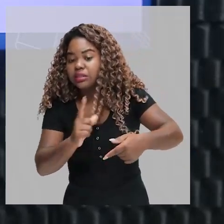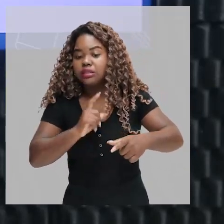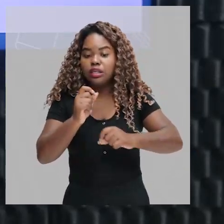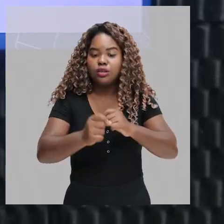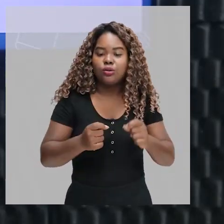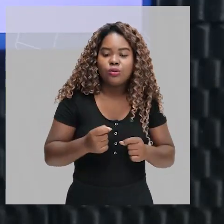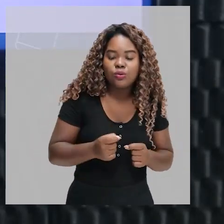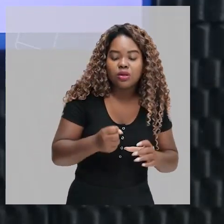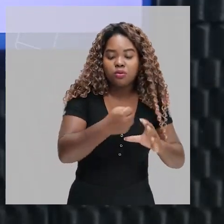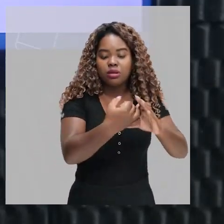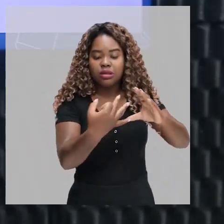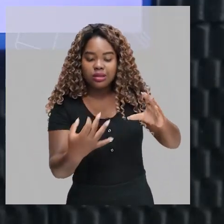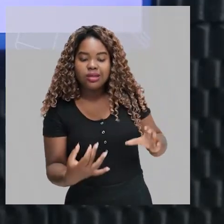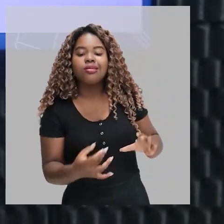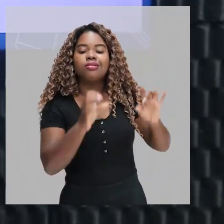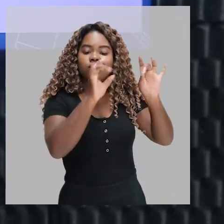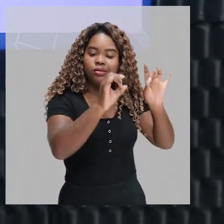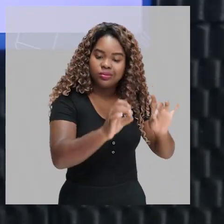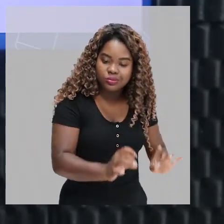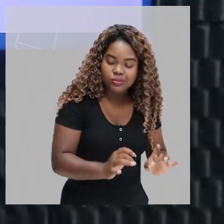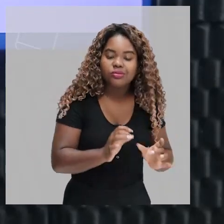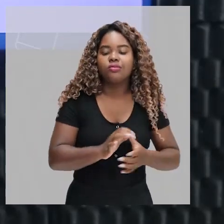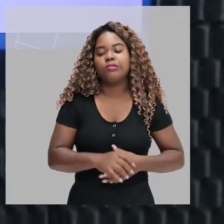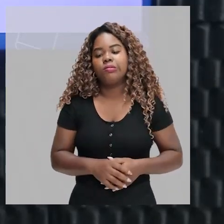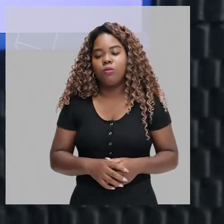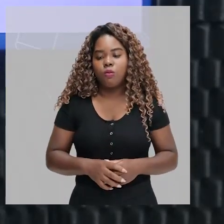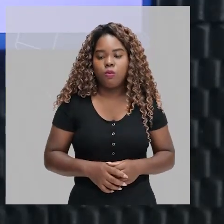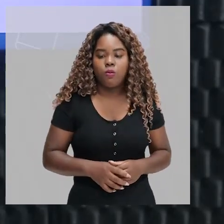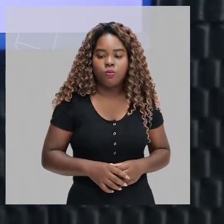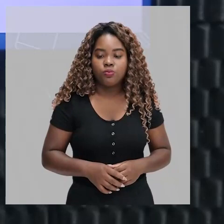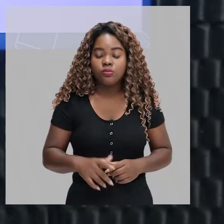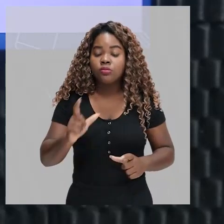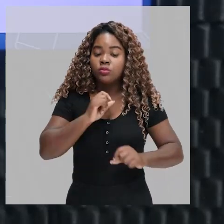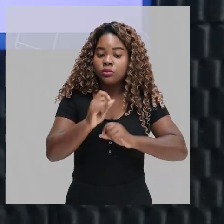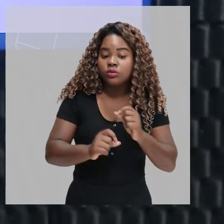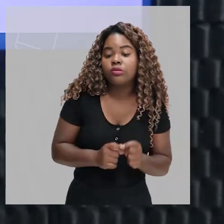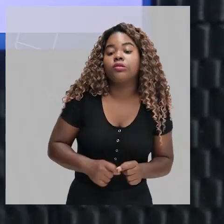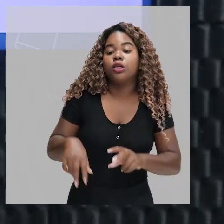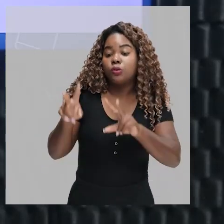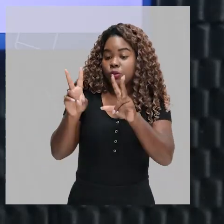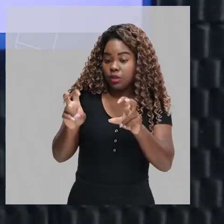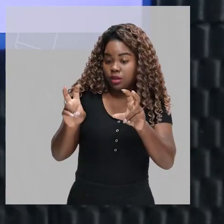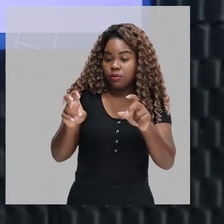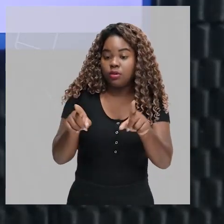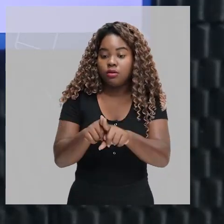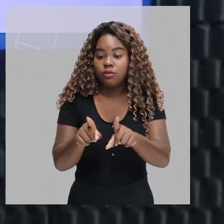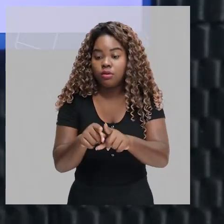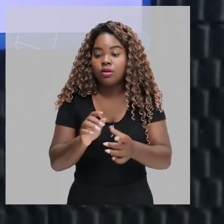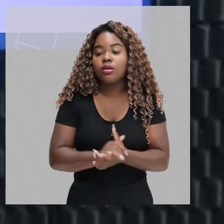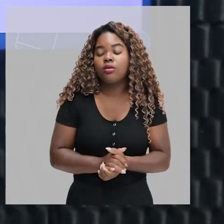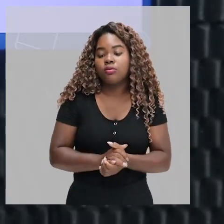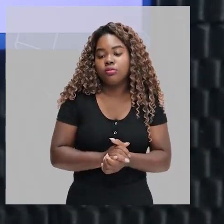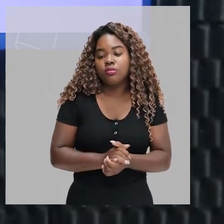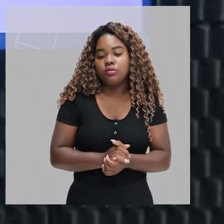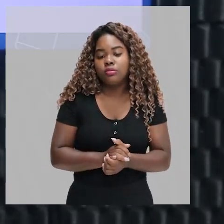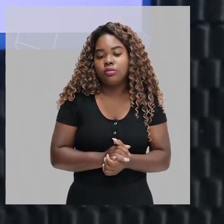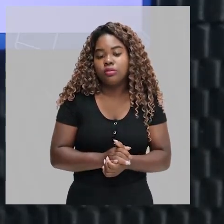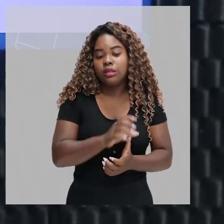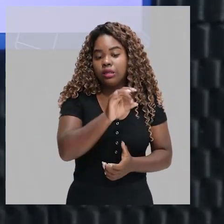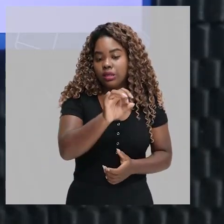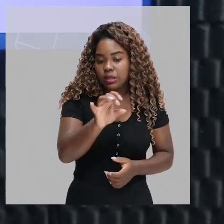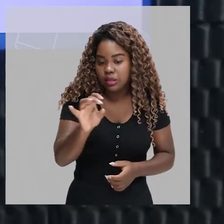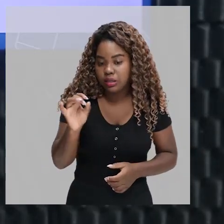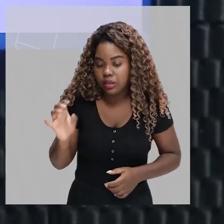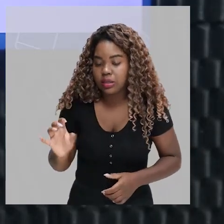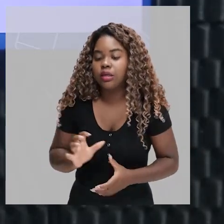uma ênfase tem uma característica peculiar tá bom tem uma temática individual em cada